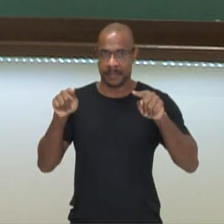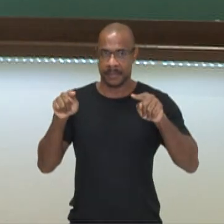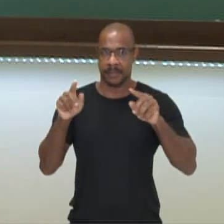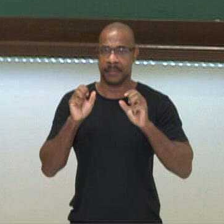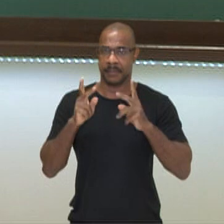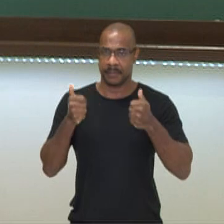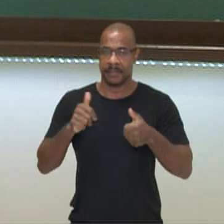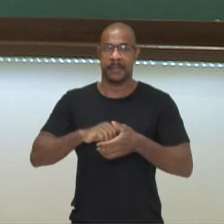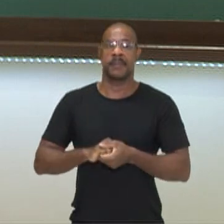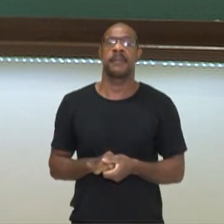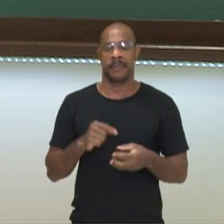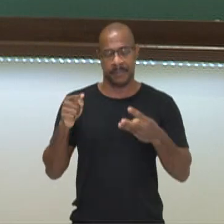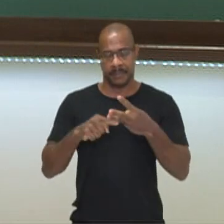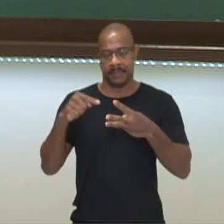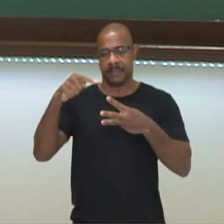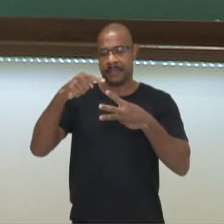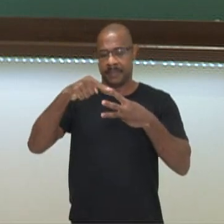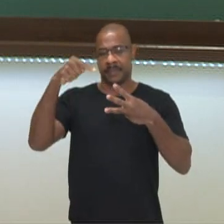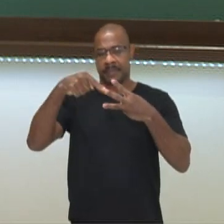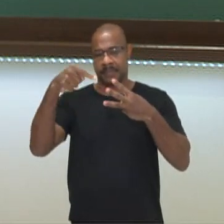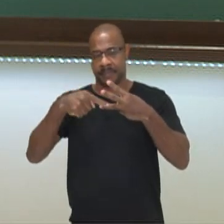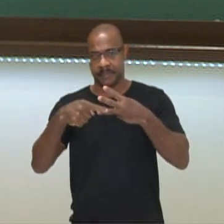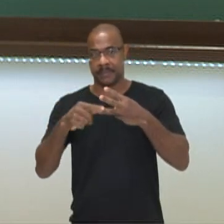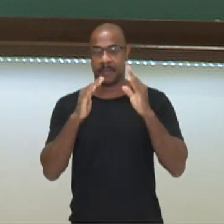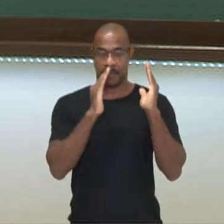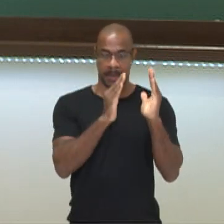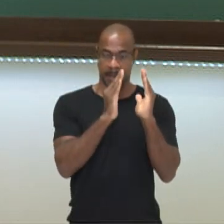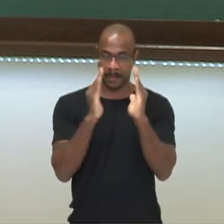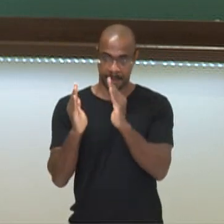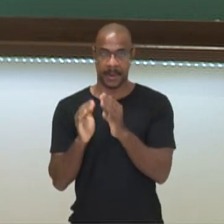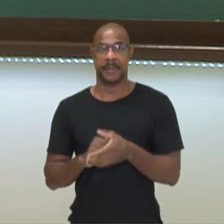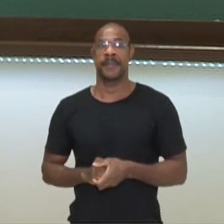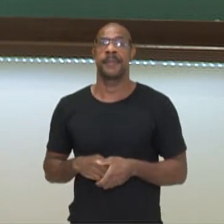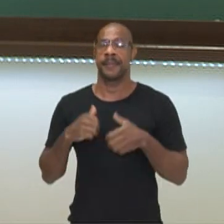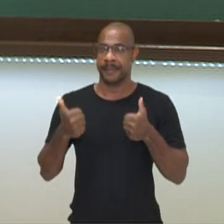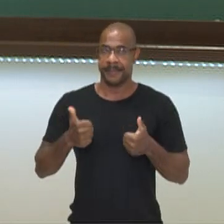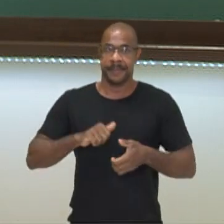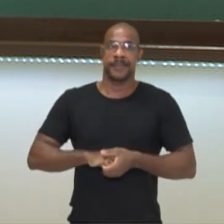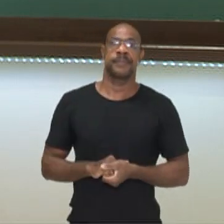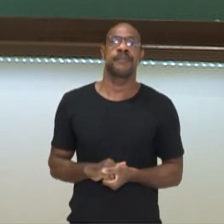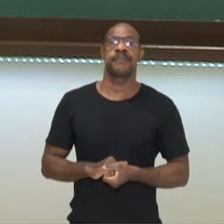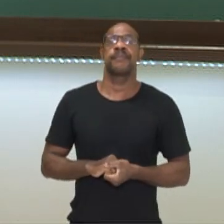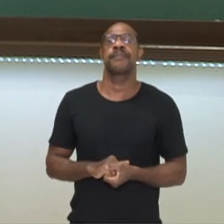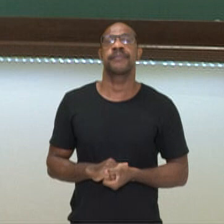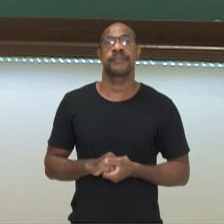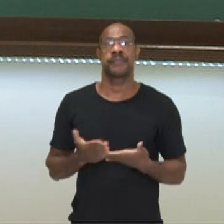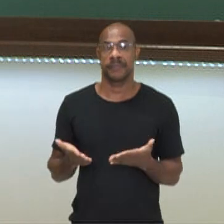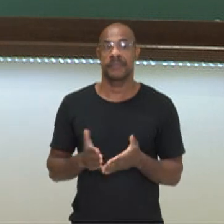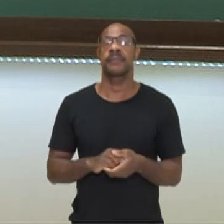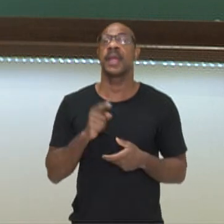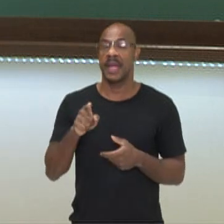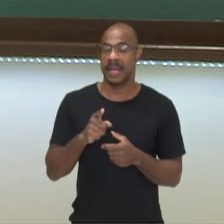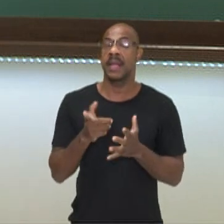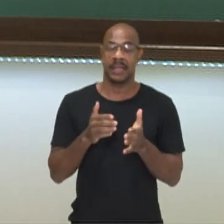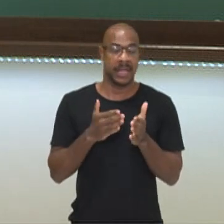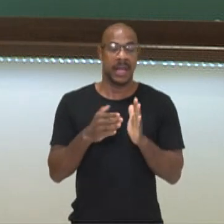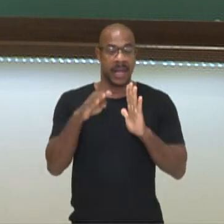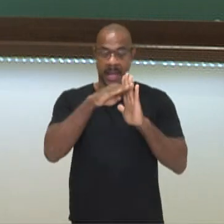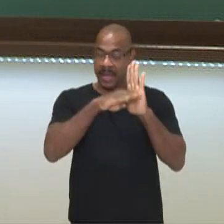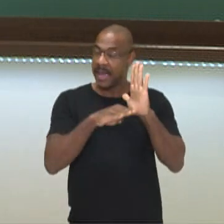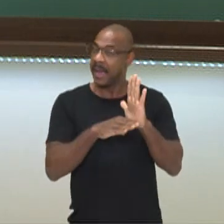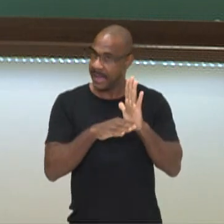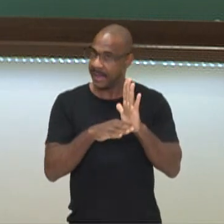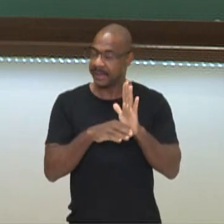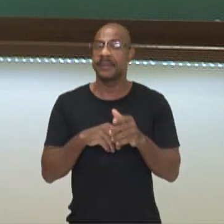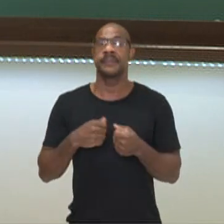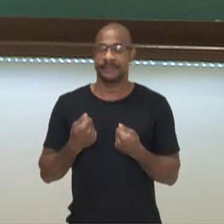bem. Então, primeiro parênteses, depois colchetes e depois chaves, certo? Então, essa hierarquia do sinal de